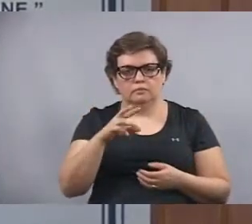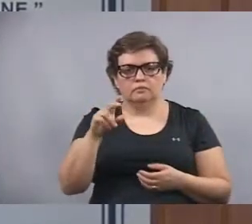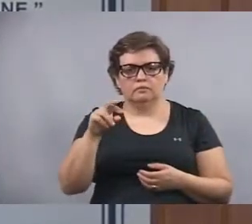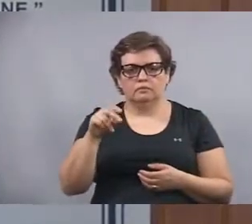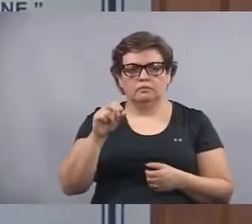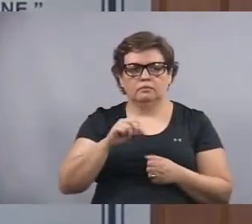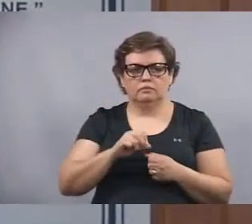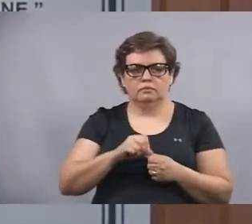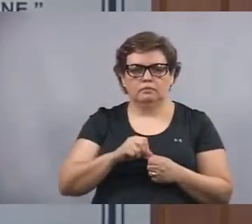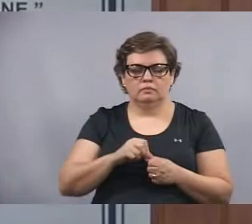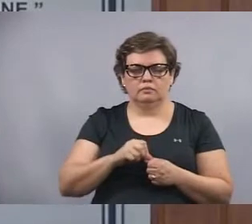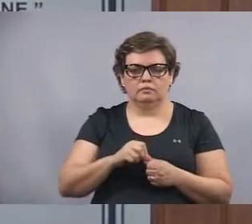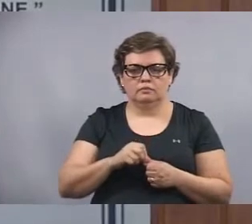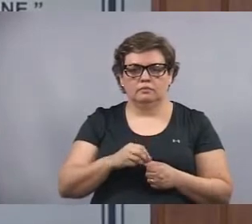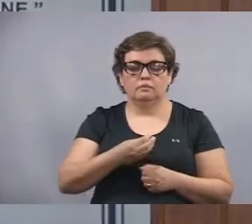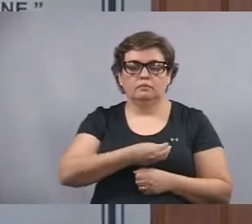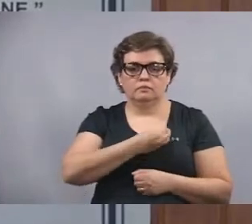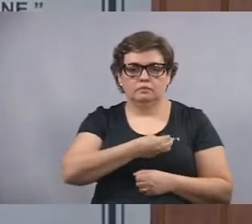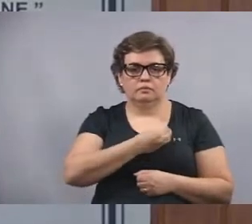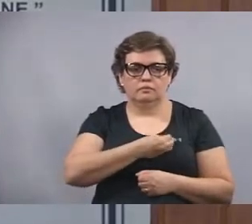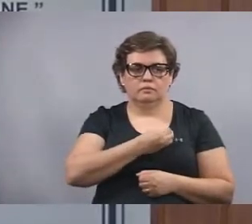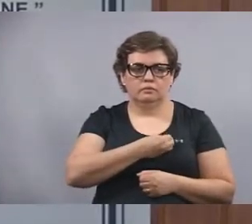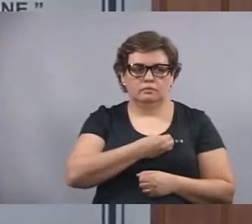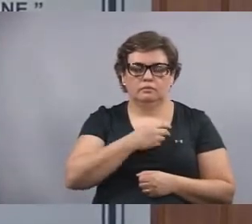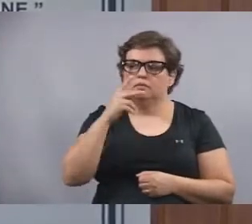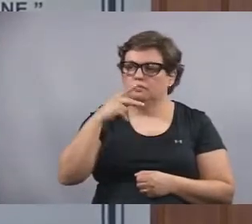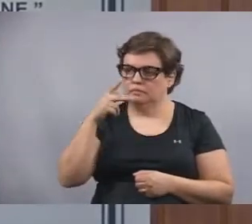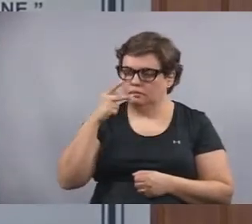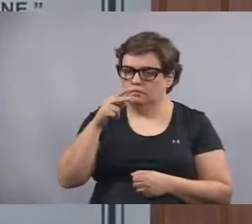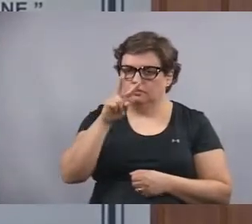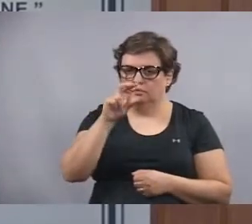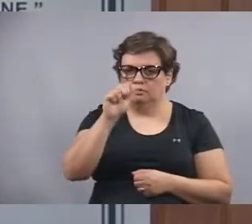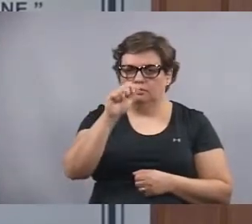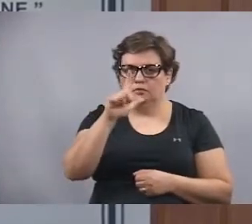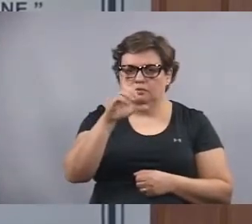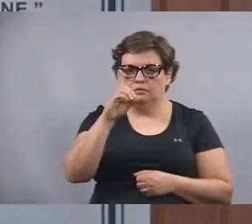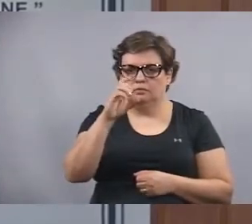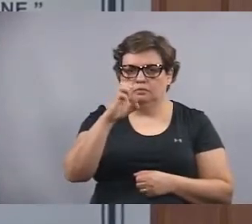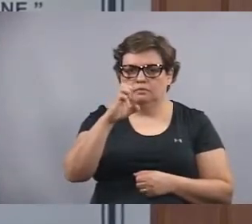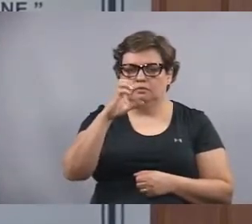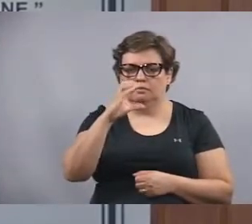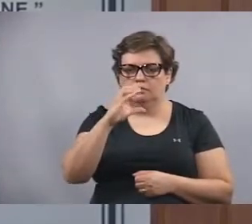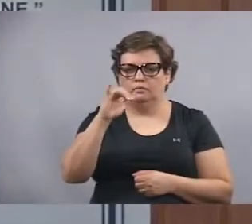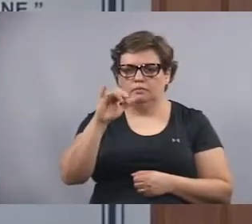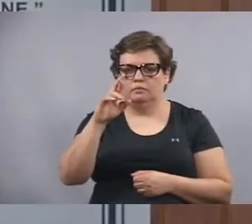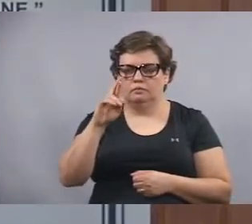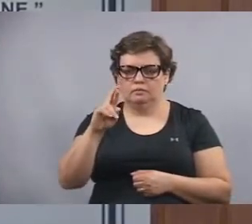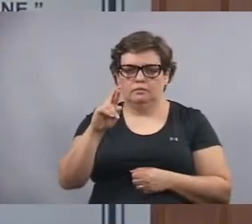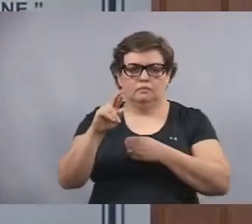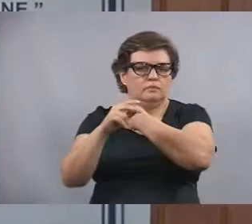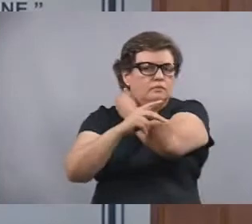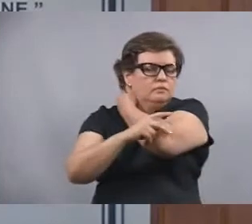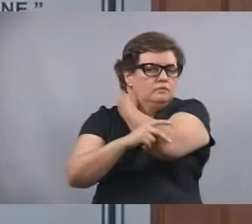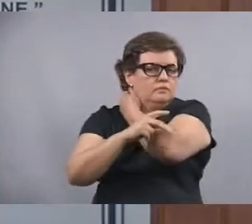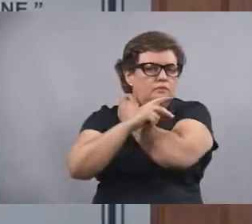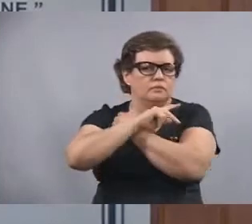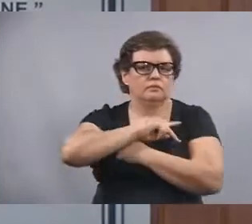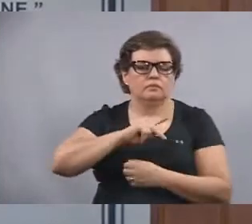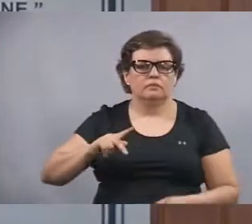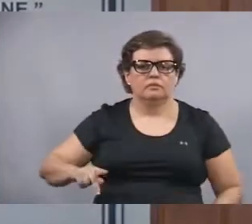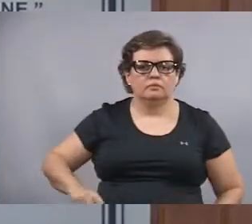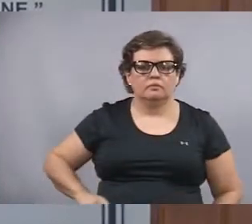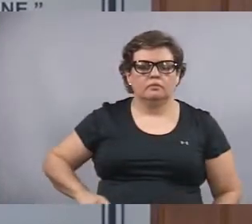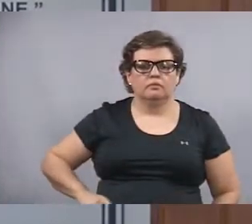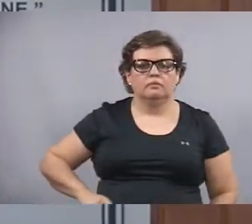fiz pessoalmente aqui, até saudar a presença do presidente aqui, Valdeci Fogaça, que tem boas propostas